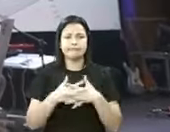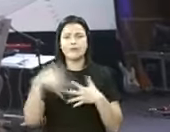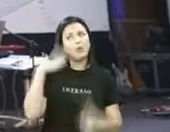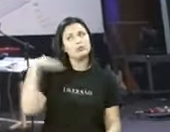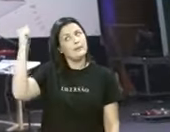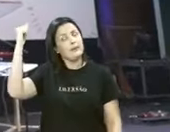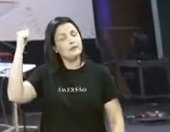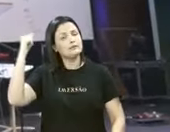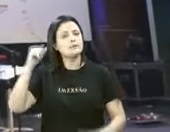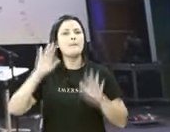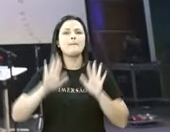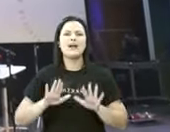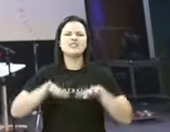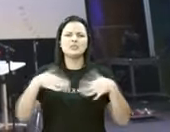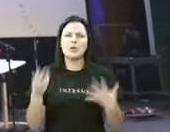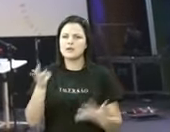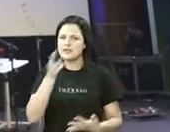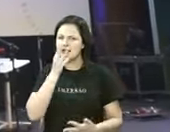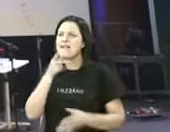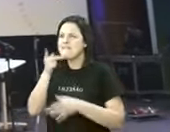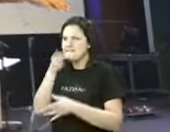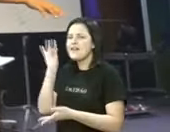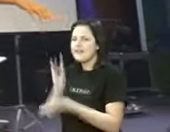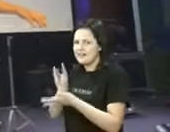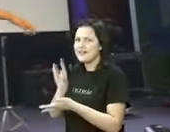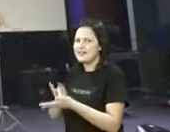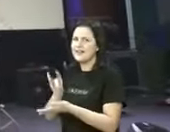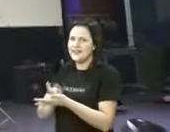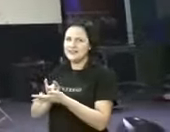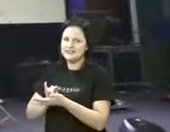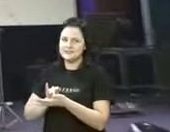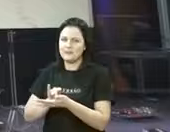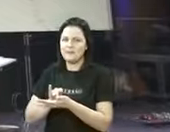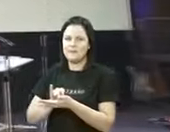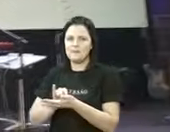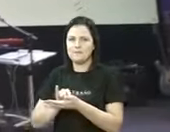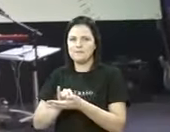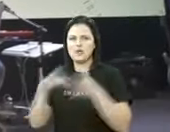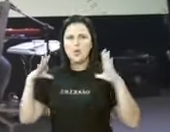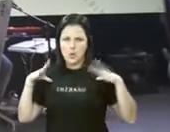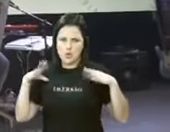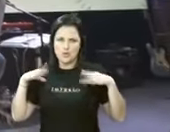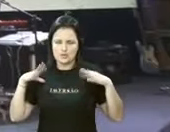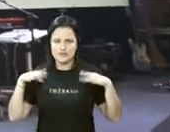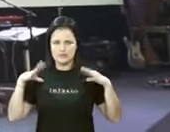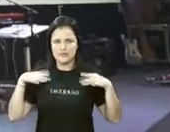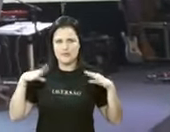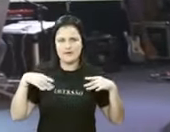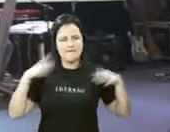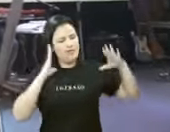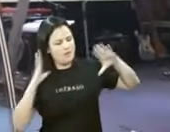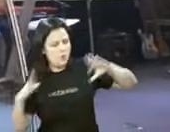abre a boca e fala a verdade, o serafim que estava ao redor do trono, pastor, começa a procurar o altar.